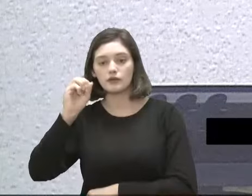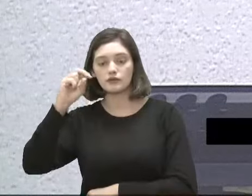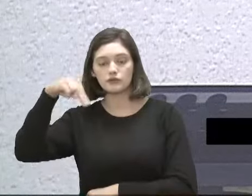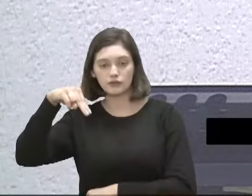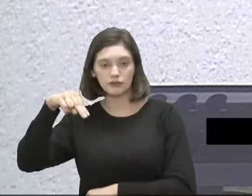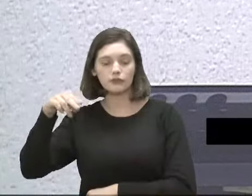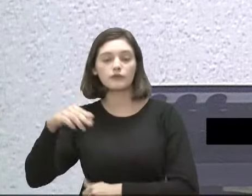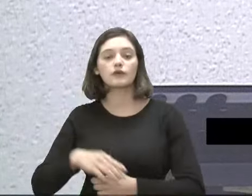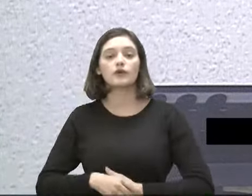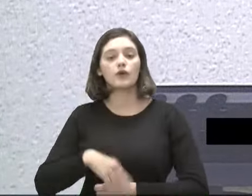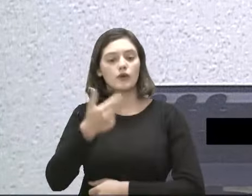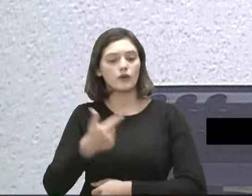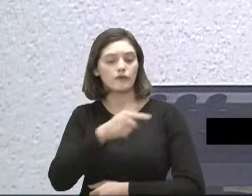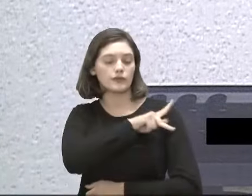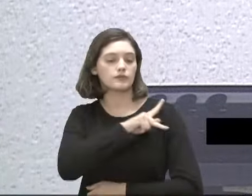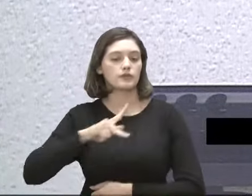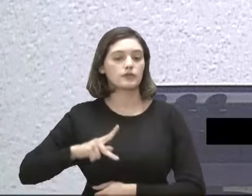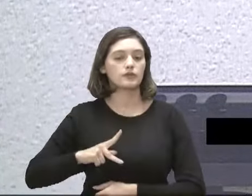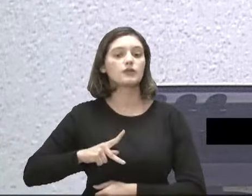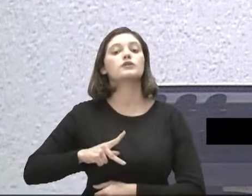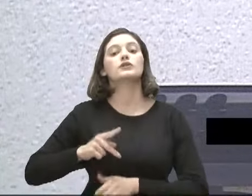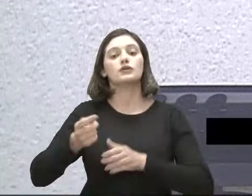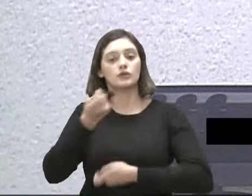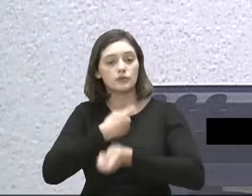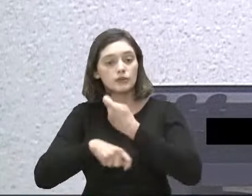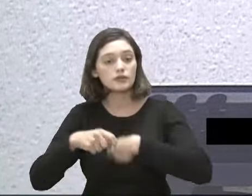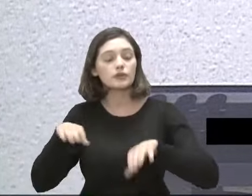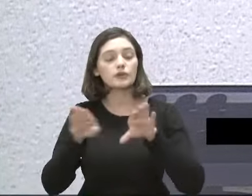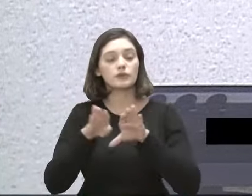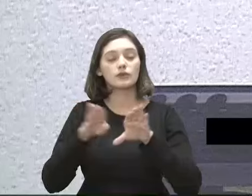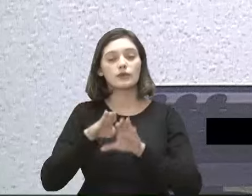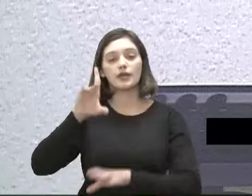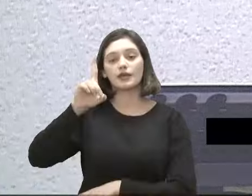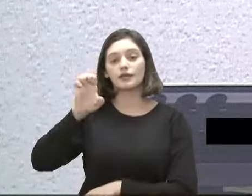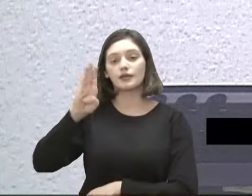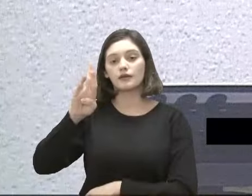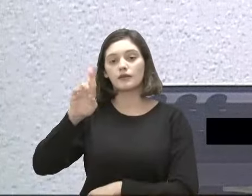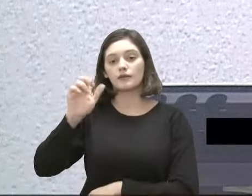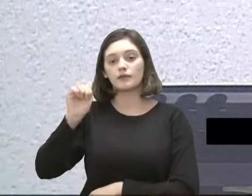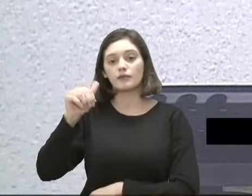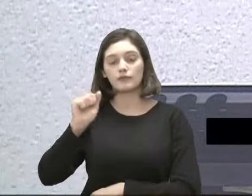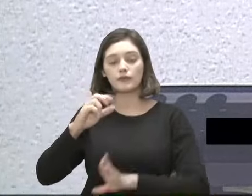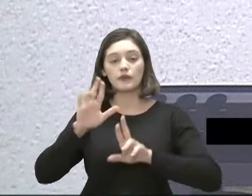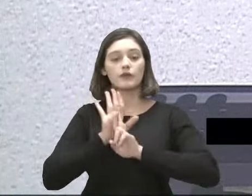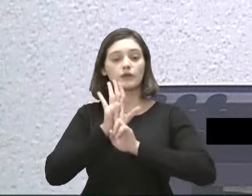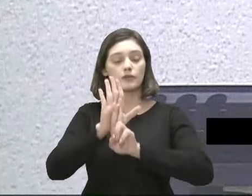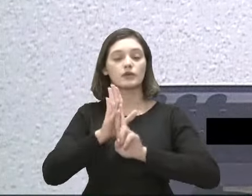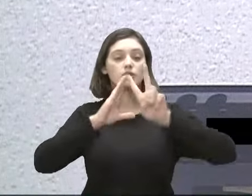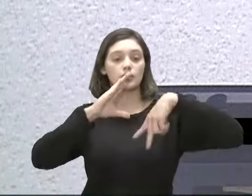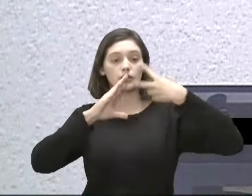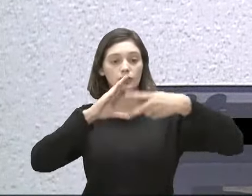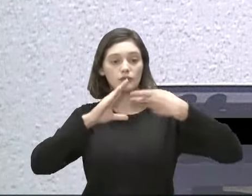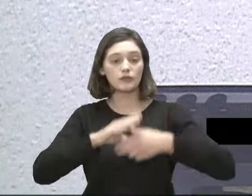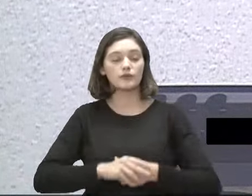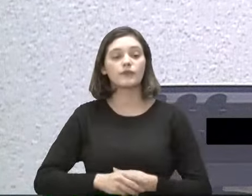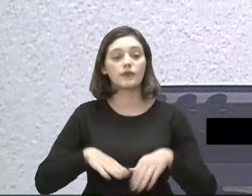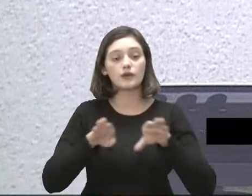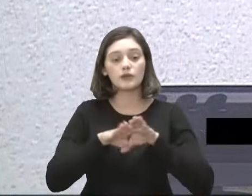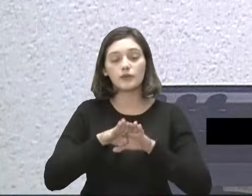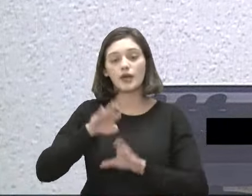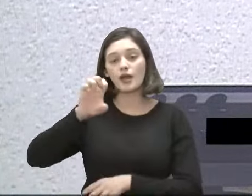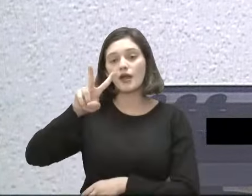vice-presidente do Conselho de Administração, Débora Ribeiro Martim Werneck, representante da Câmara Municipal, e Eva